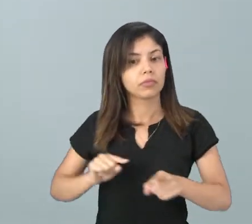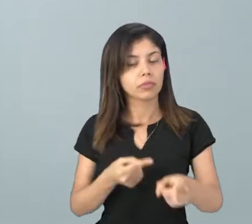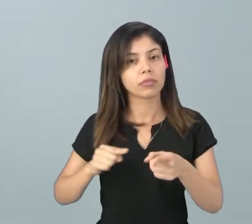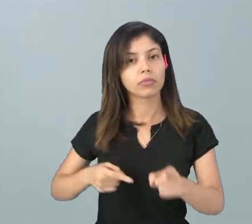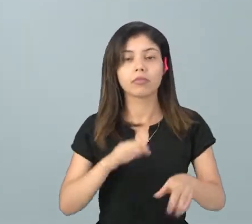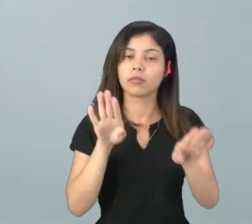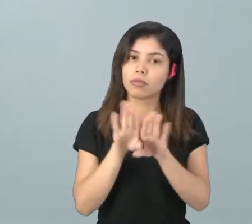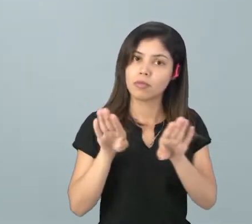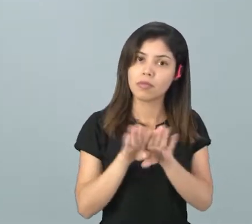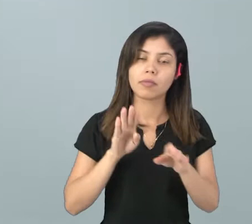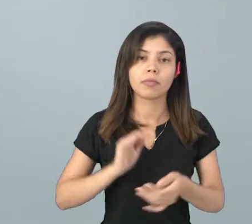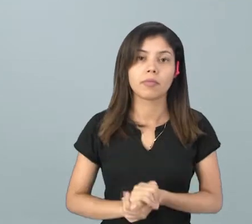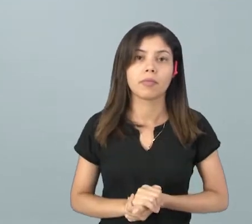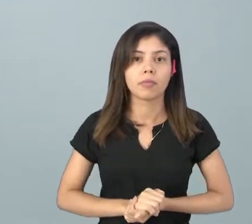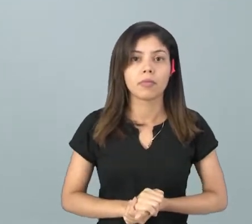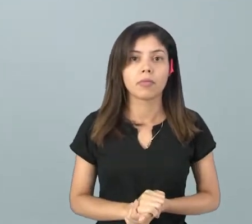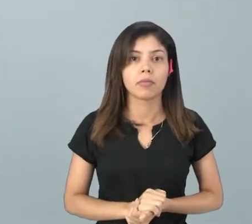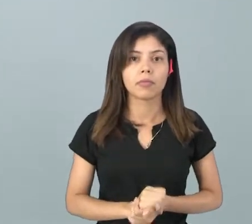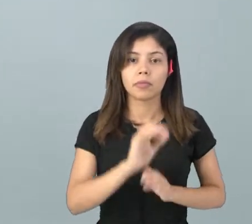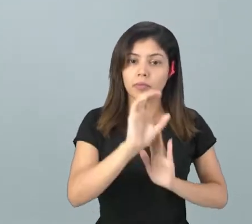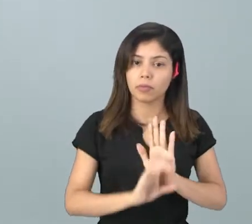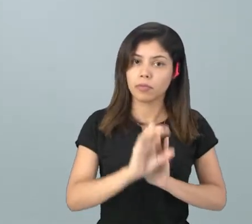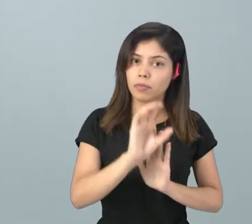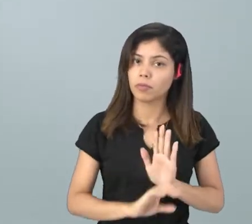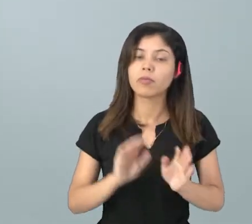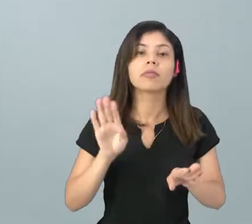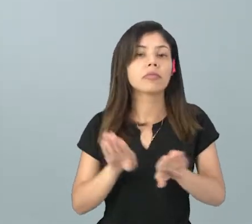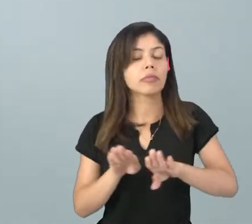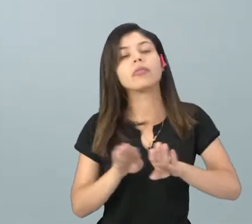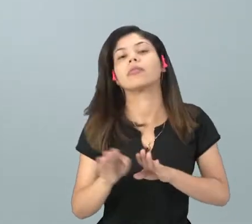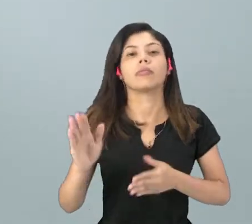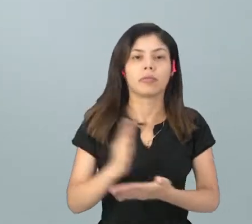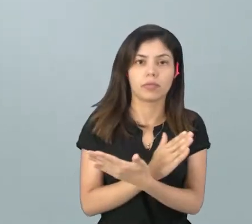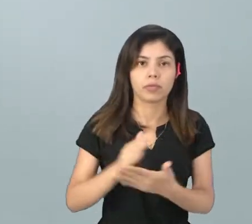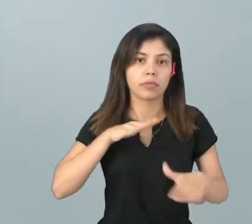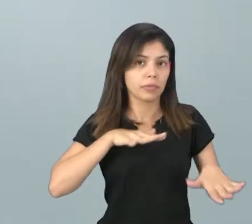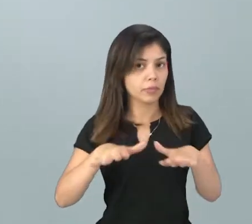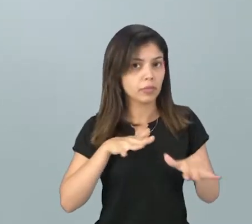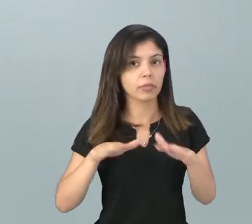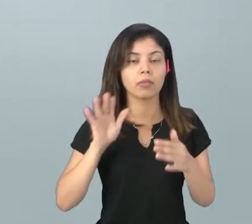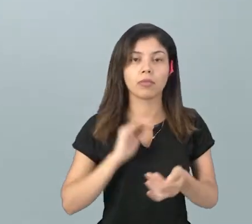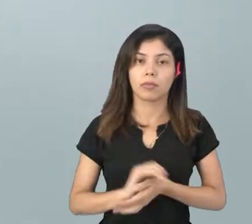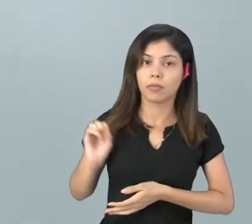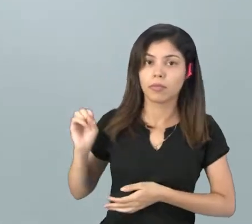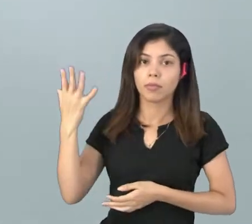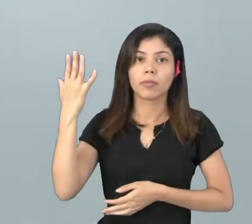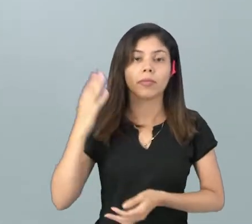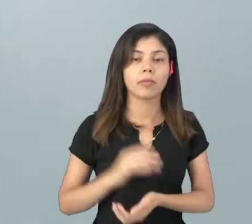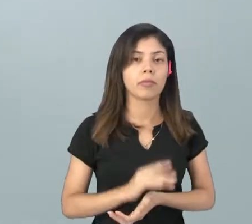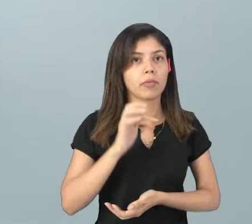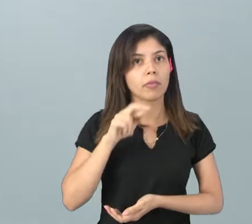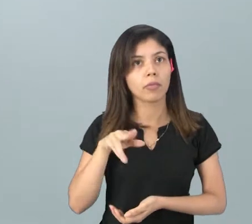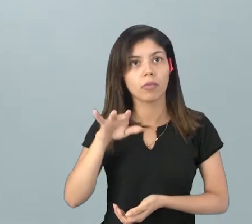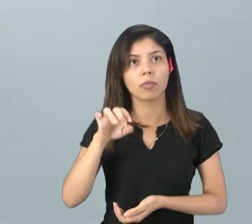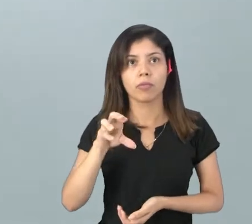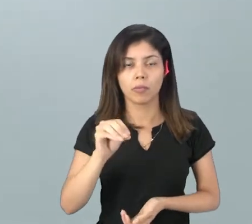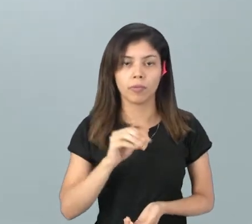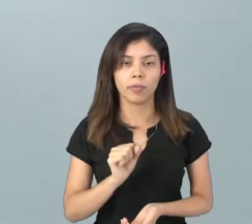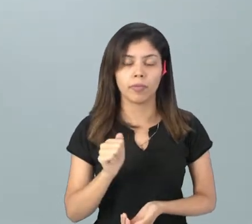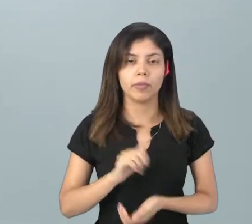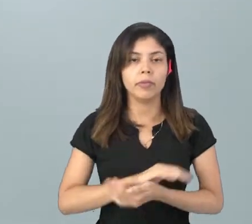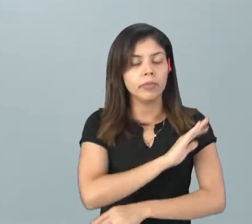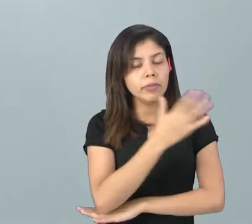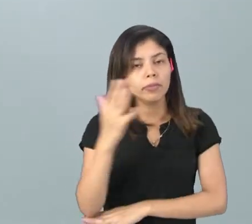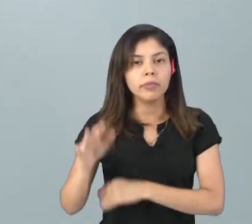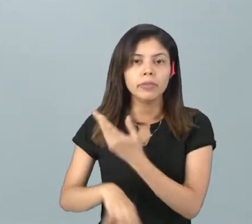razão pura, ele foi conceituar, né, alguns movimentos que aconteciam, ele chamou de fenomênico, né, fenômeno,